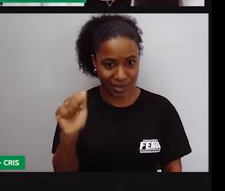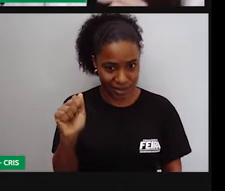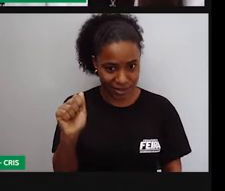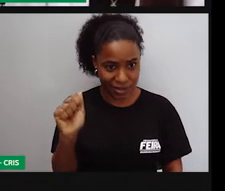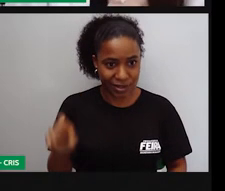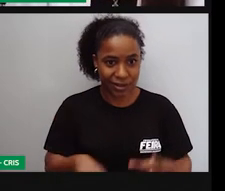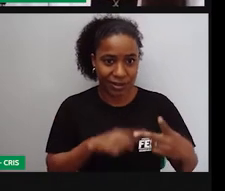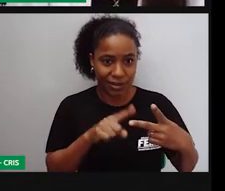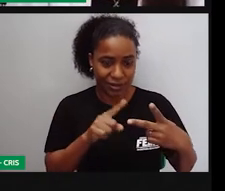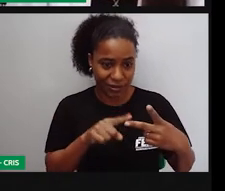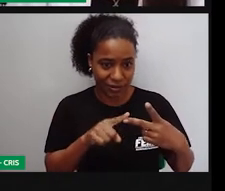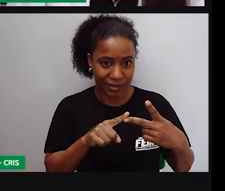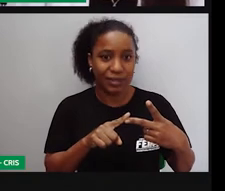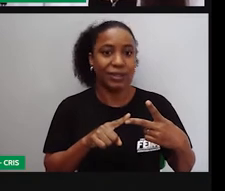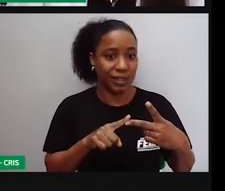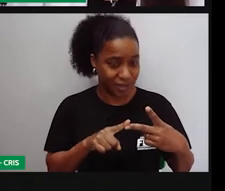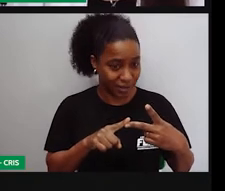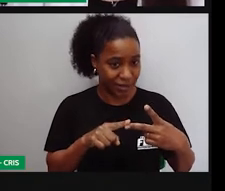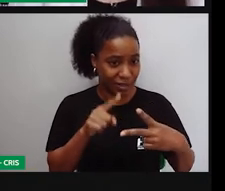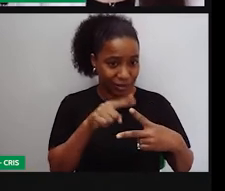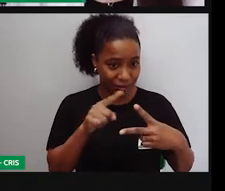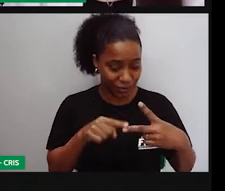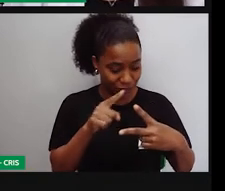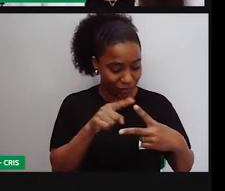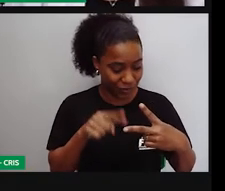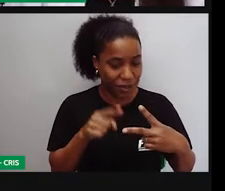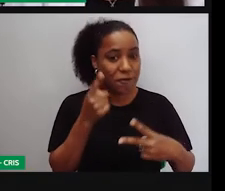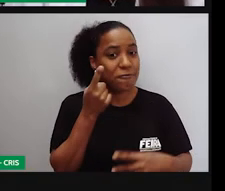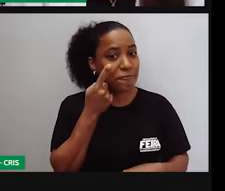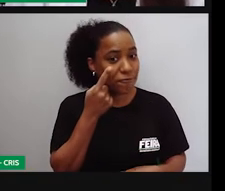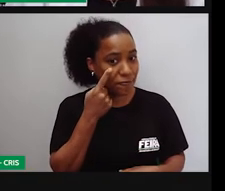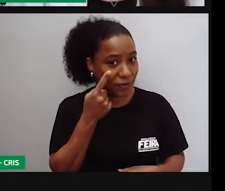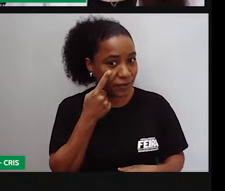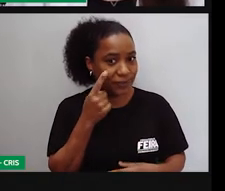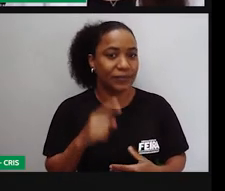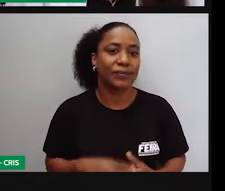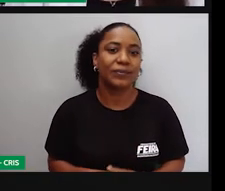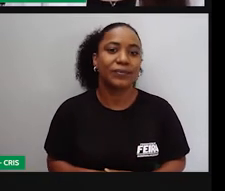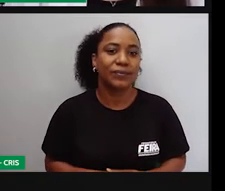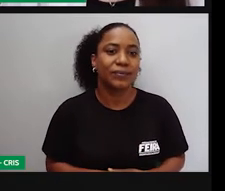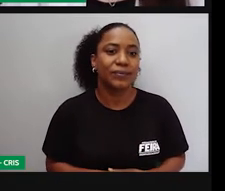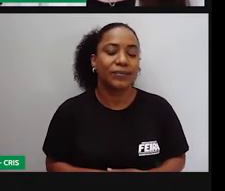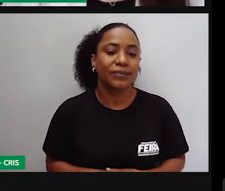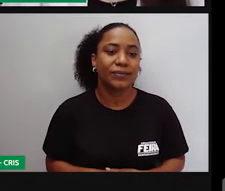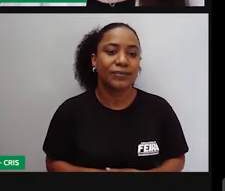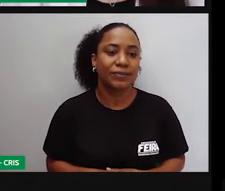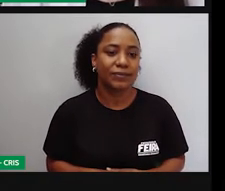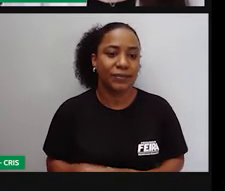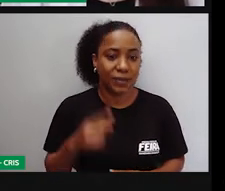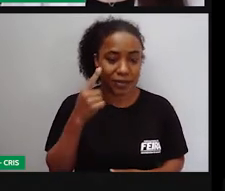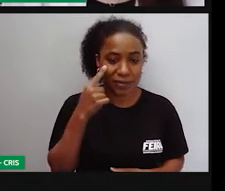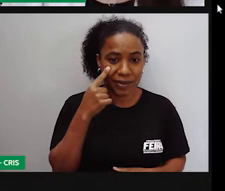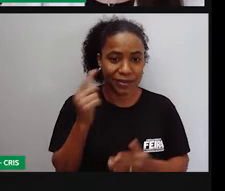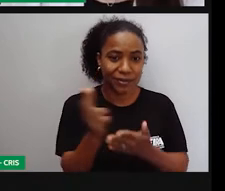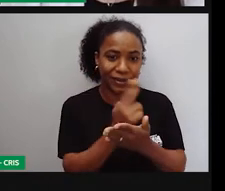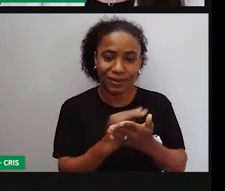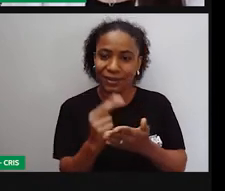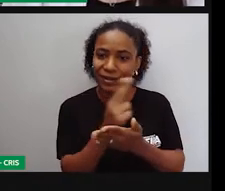eucarionte e procarionte. E aí eu vou mostrar para vocês a diferença das duas, tá certo? Aí nessa imagem dá para a gente